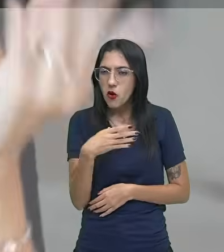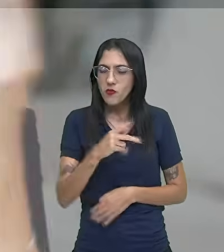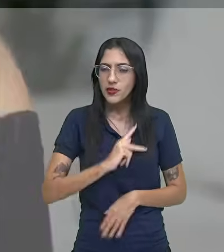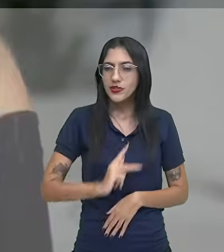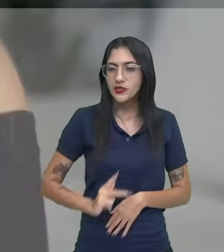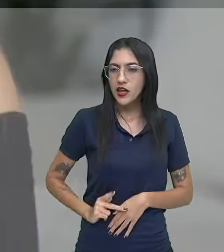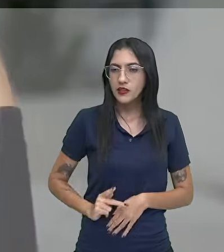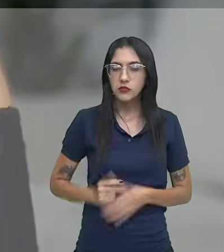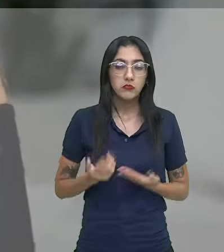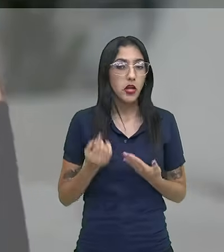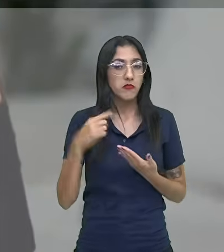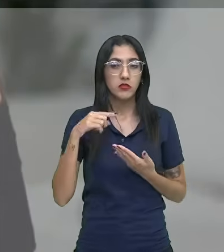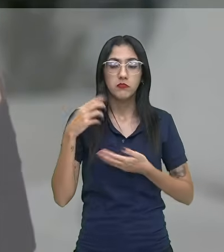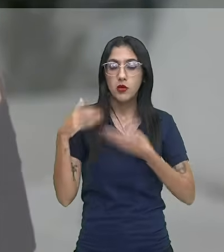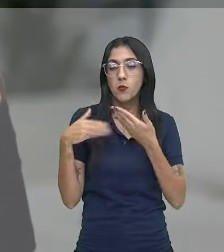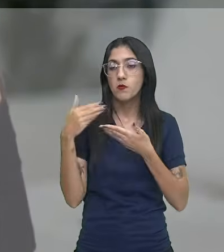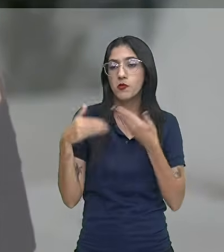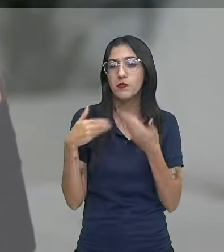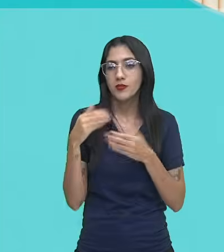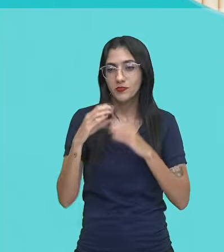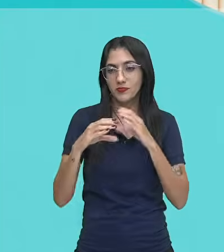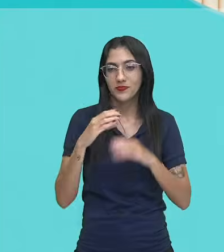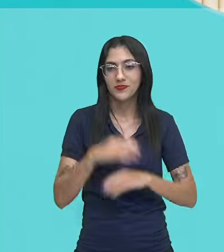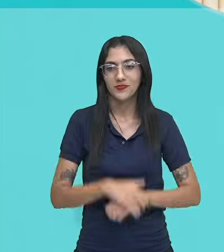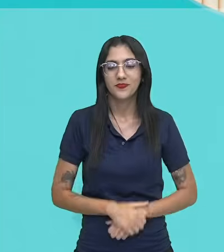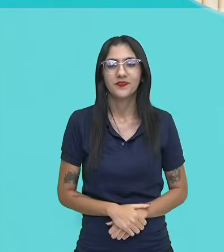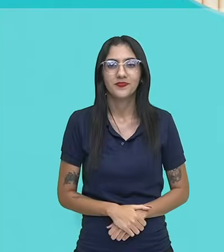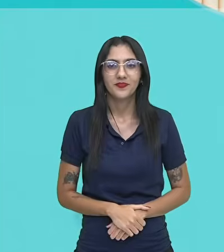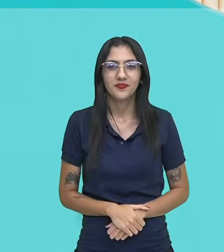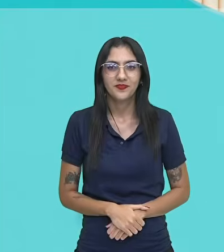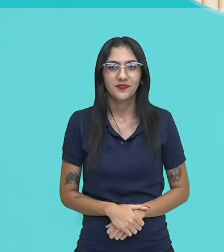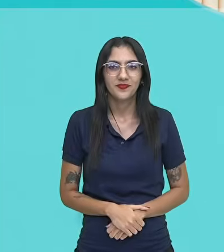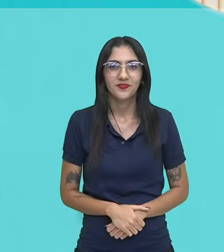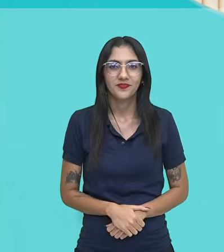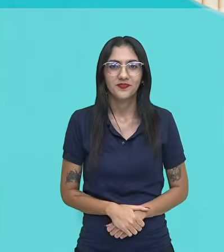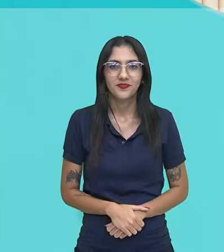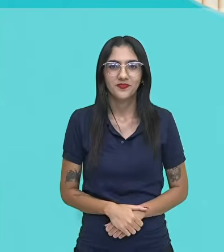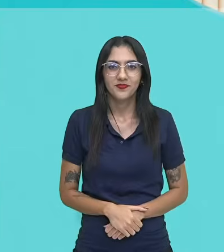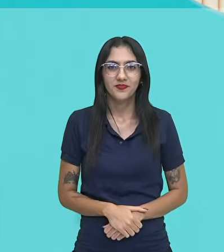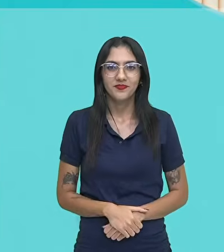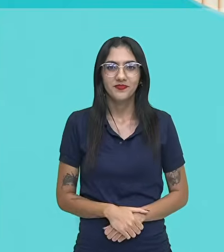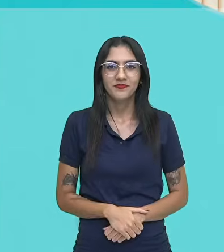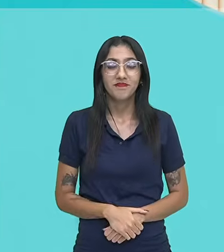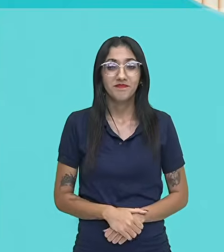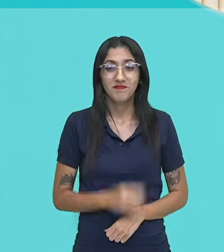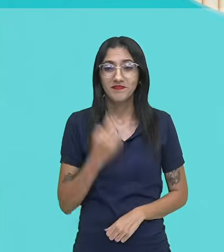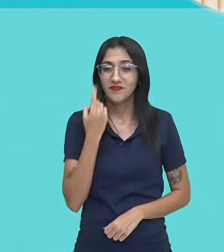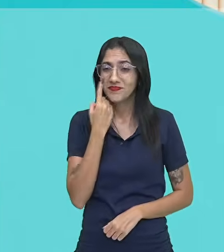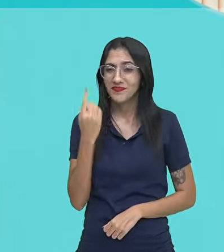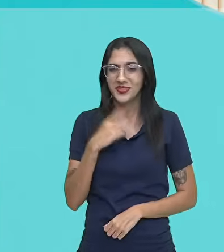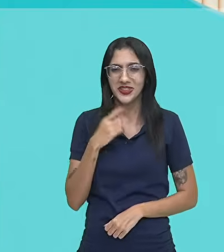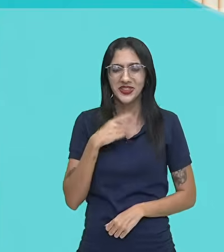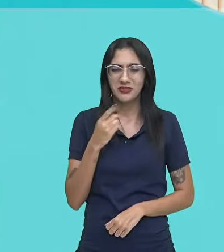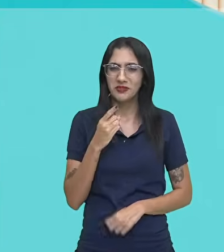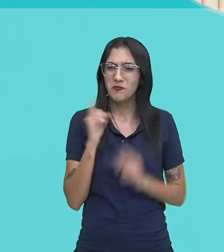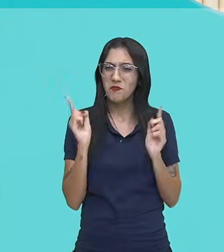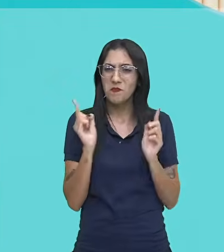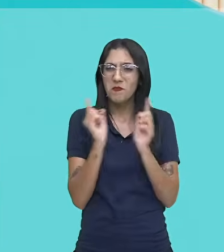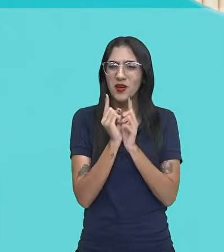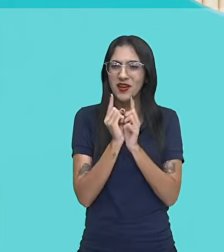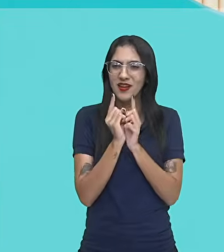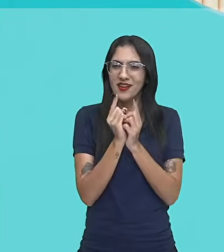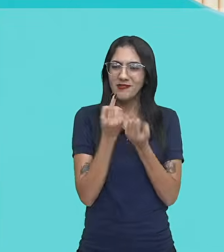E aí você fala o resto. Muito bem, vocês tiveram uma pequena aula de inglês, não é?